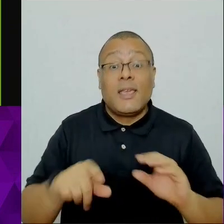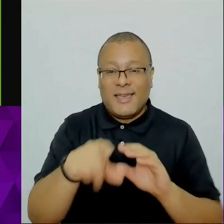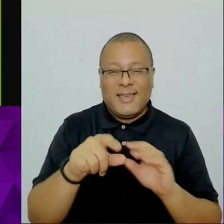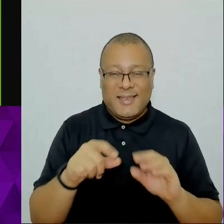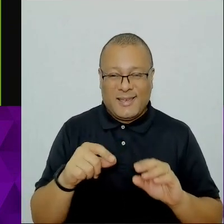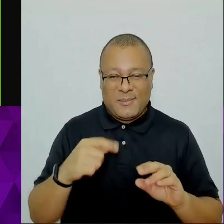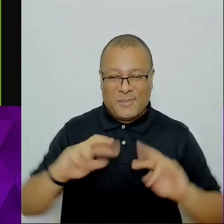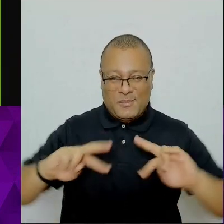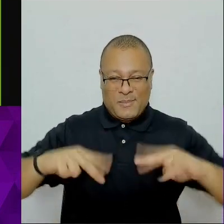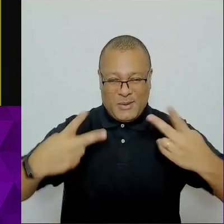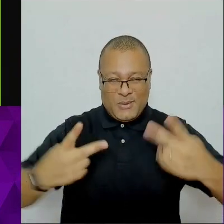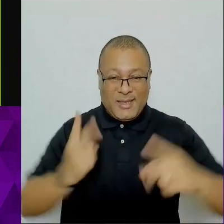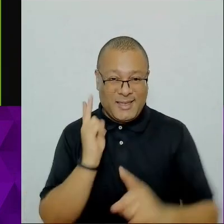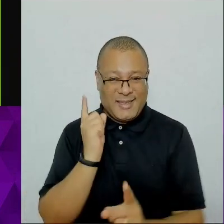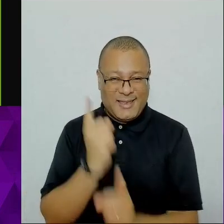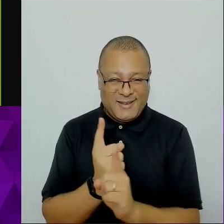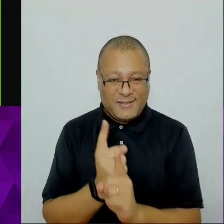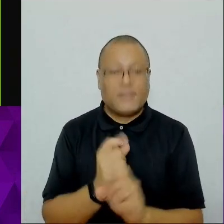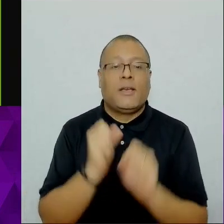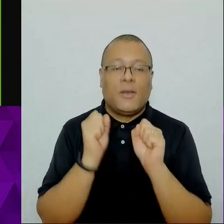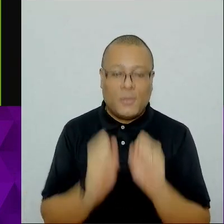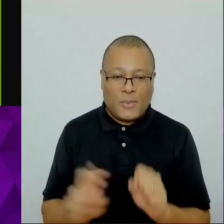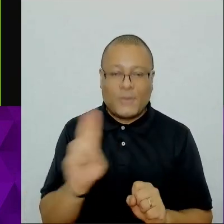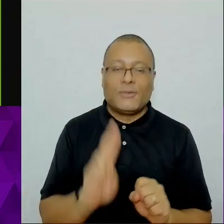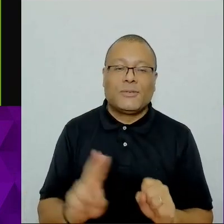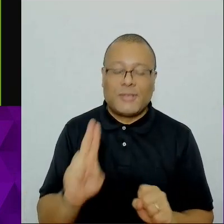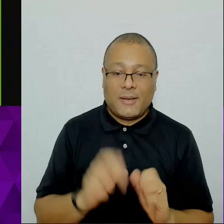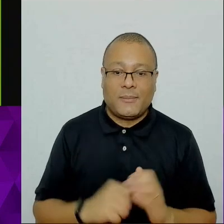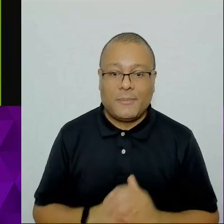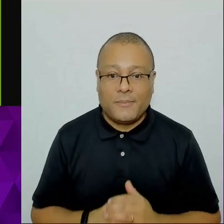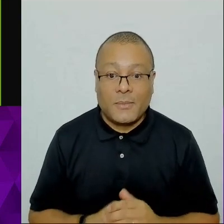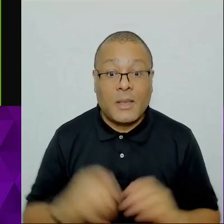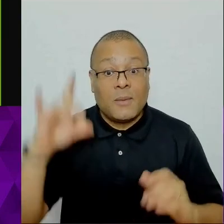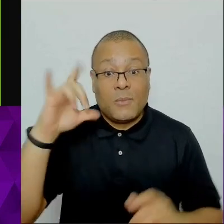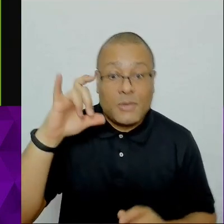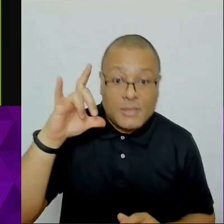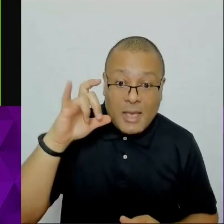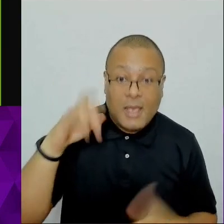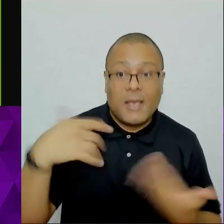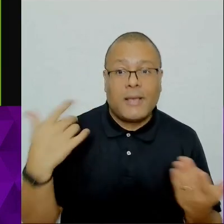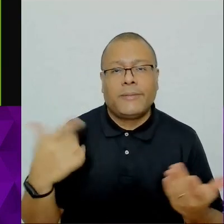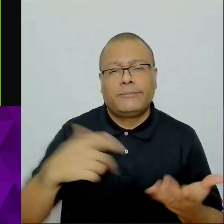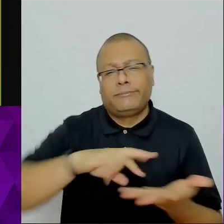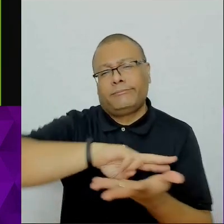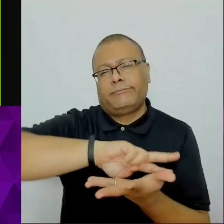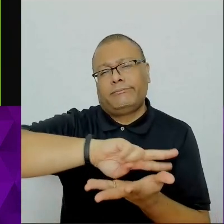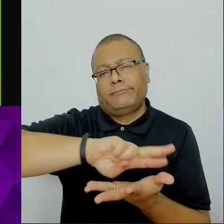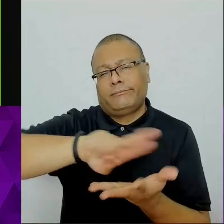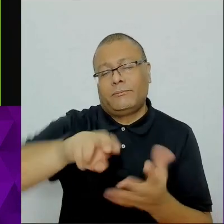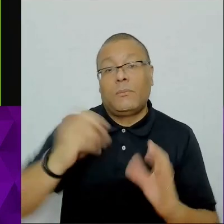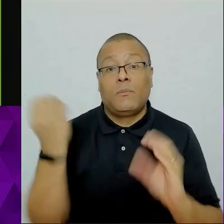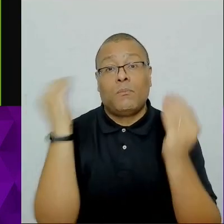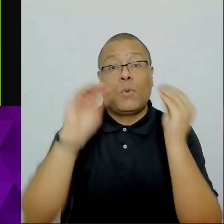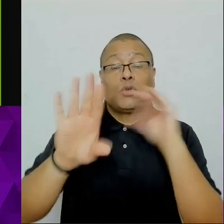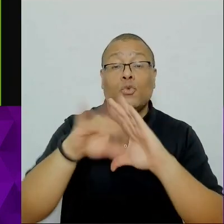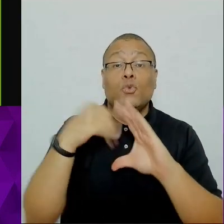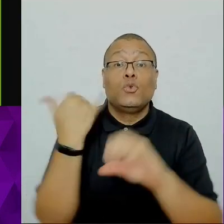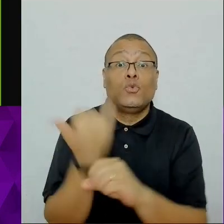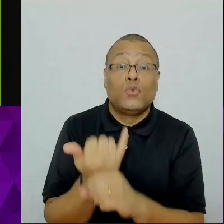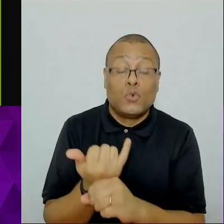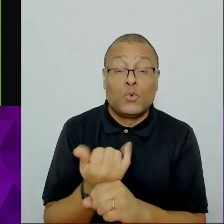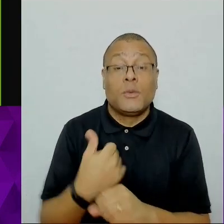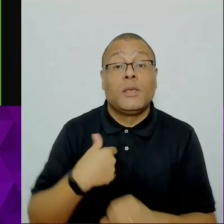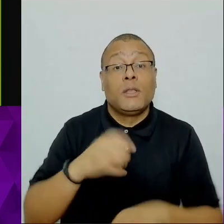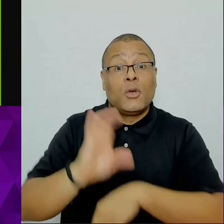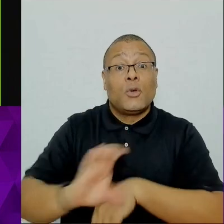Vocês conseguem achar minhas redes através do Linktree. E meu Instagram, meu YouTube, tem alguns vídeos que eu posto no YouTube, meus próprios cursos